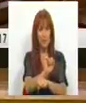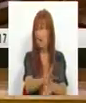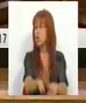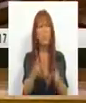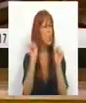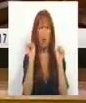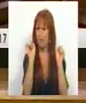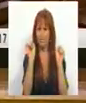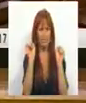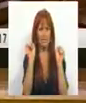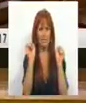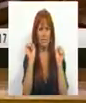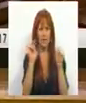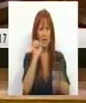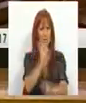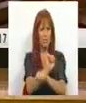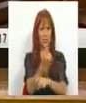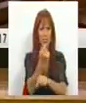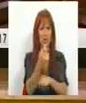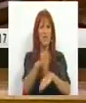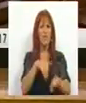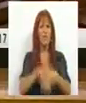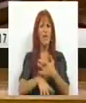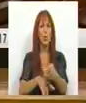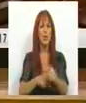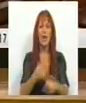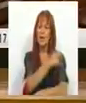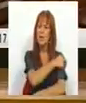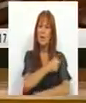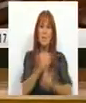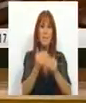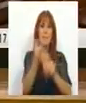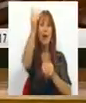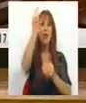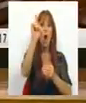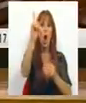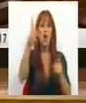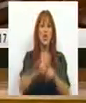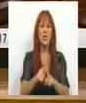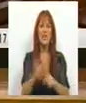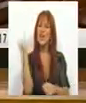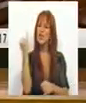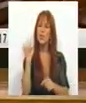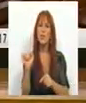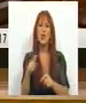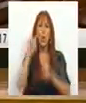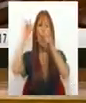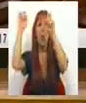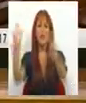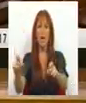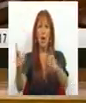nunca as cativações que foram feitas representaram mais do que instrumentos de